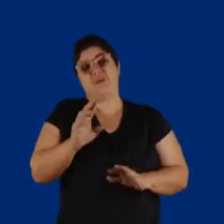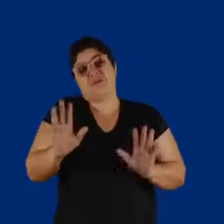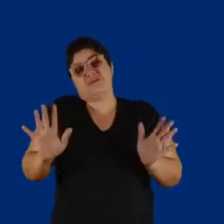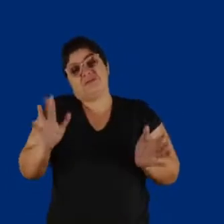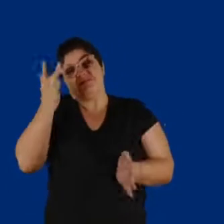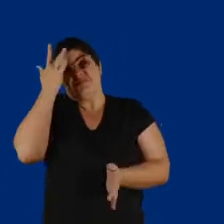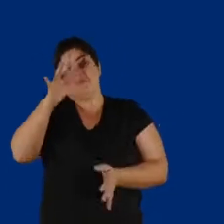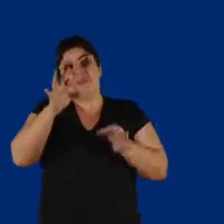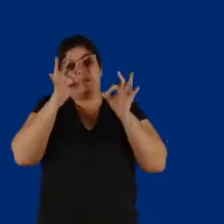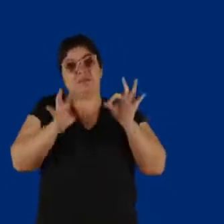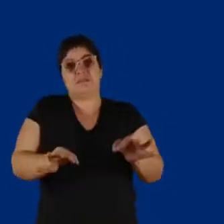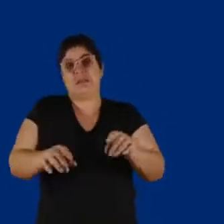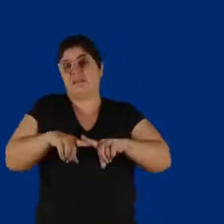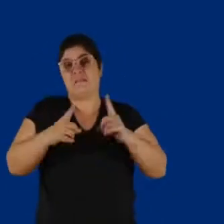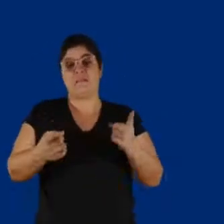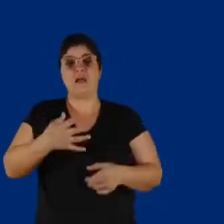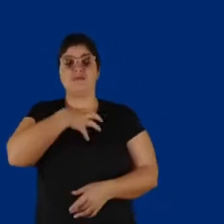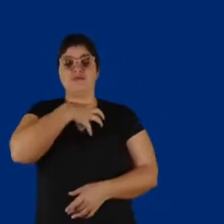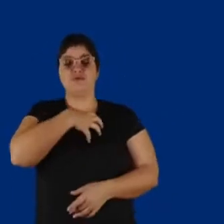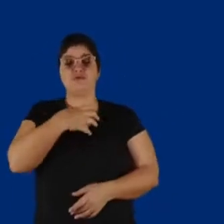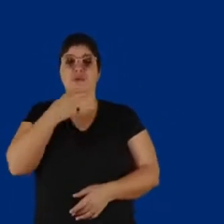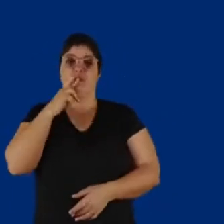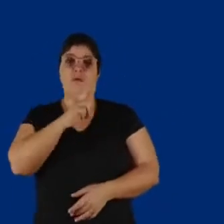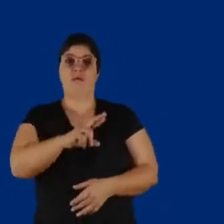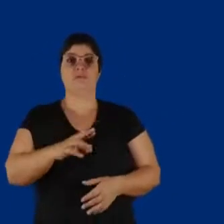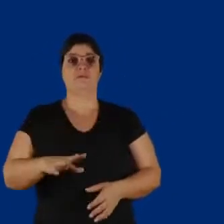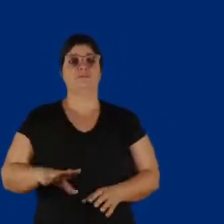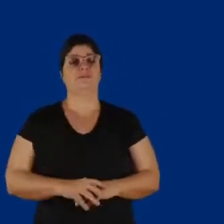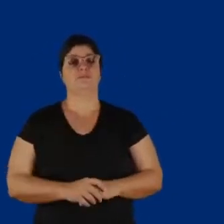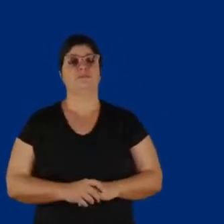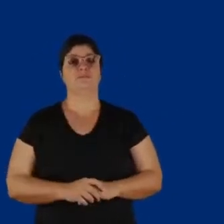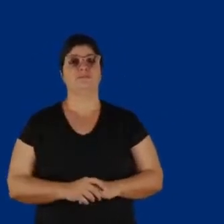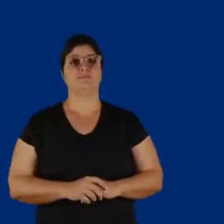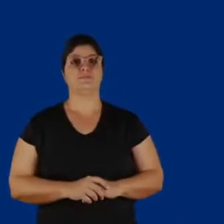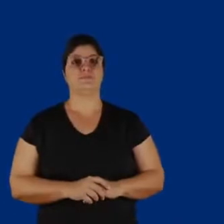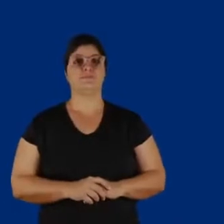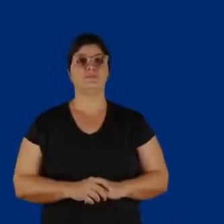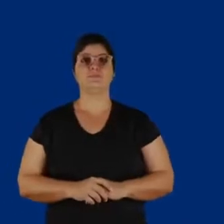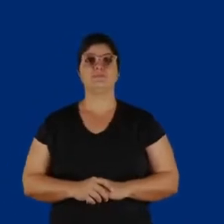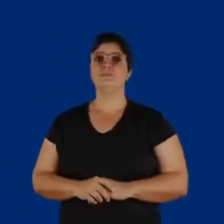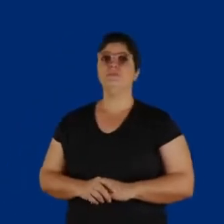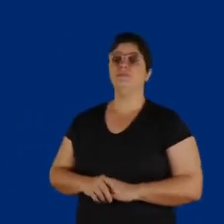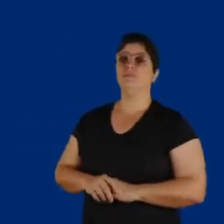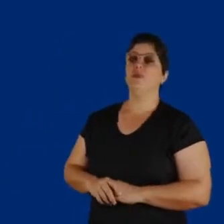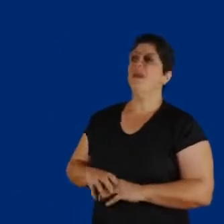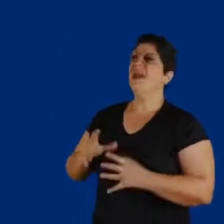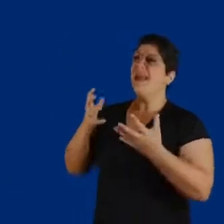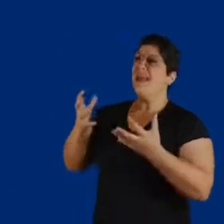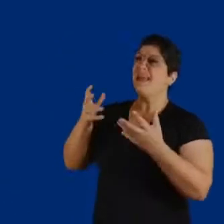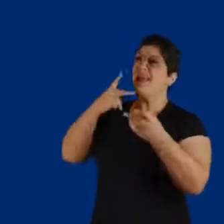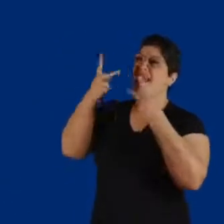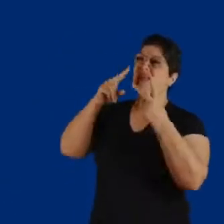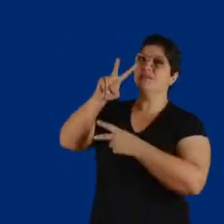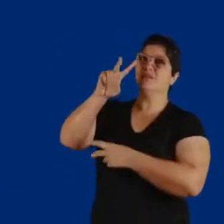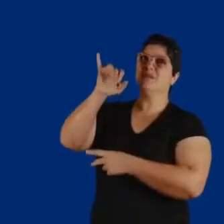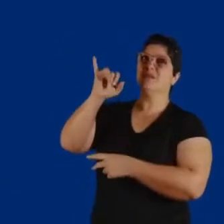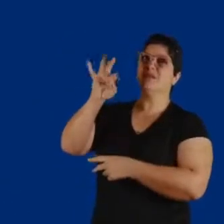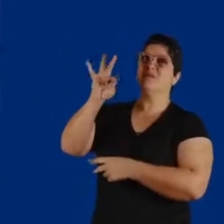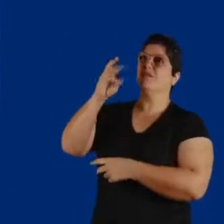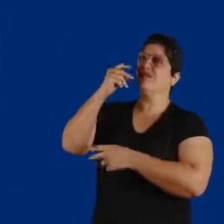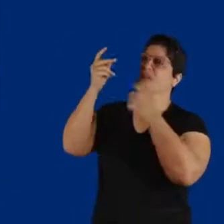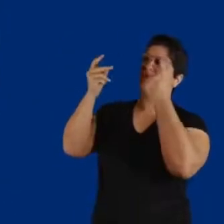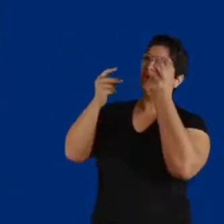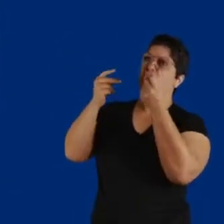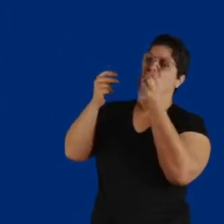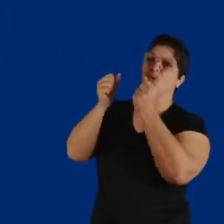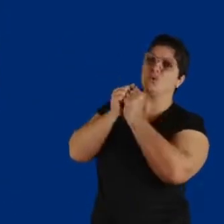Vitor, você quer comentar algo mais relacionado a essas práticas de saberes ancestrais? É maravilhoso ouvir a